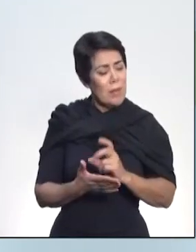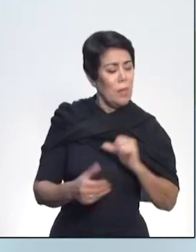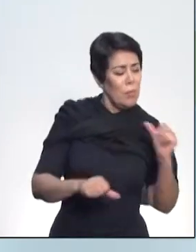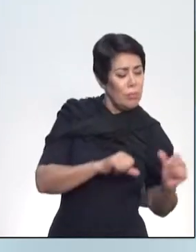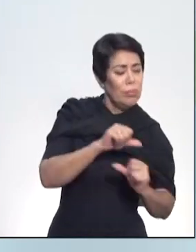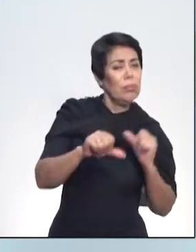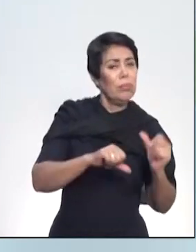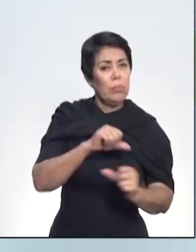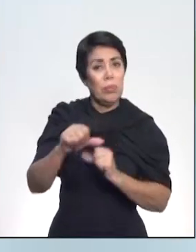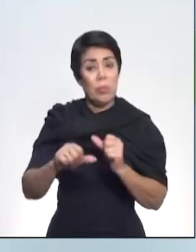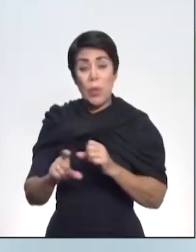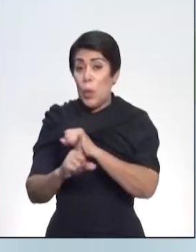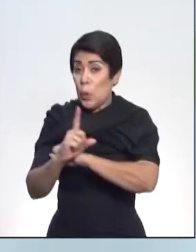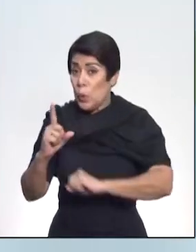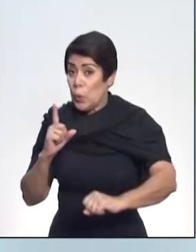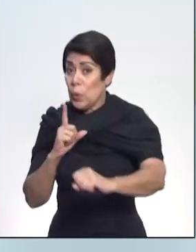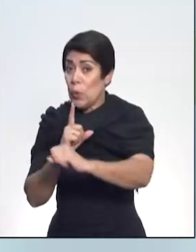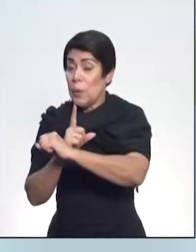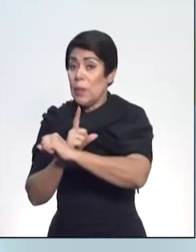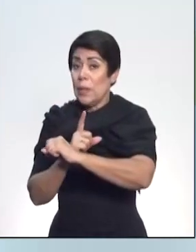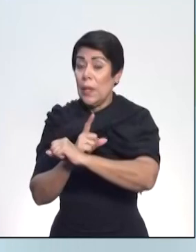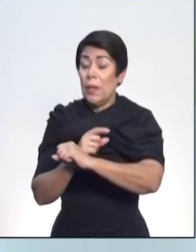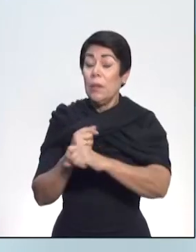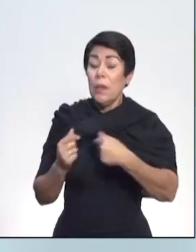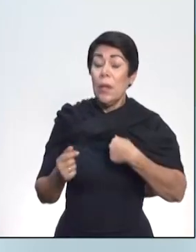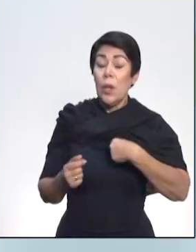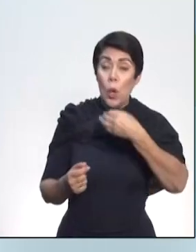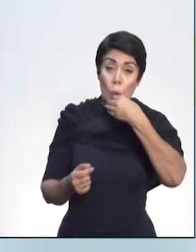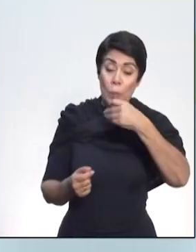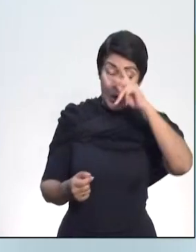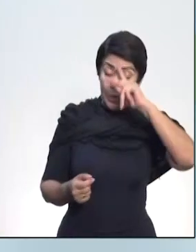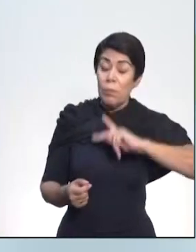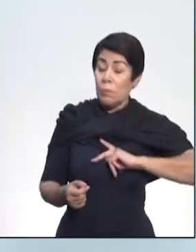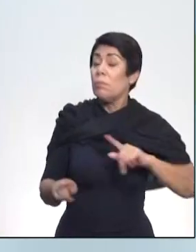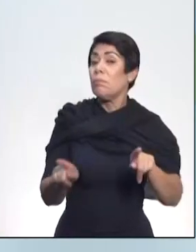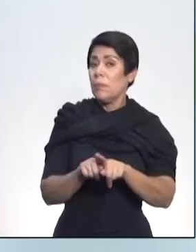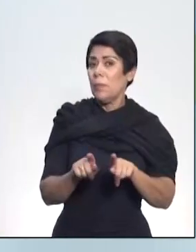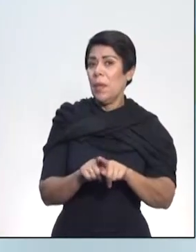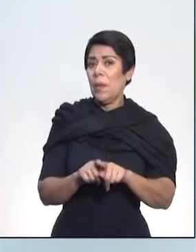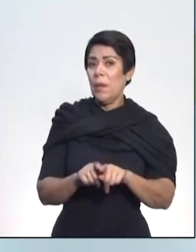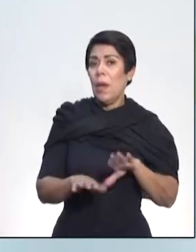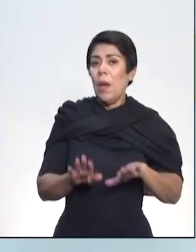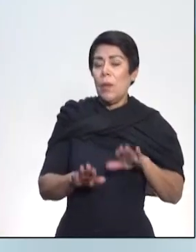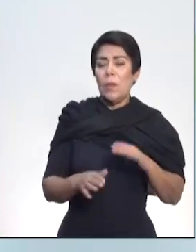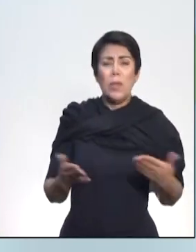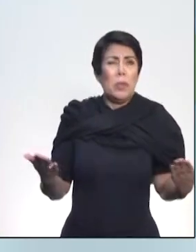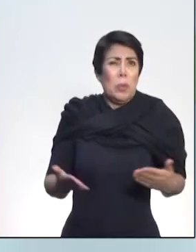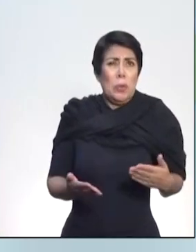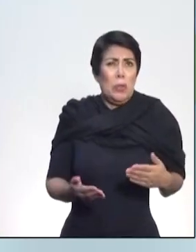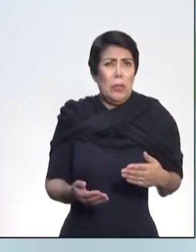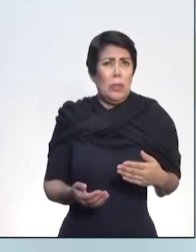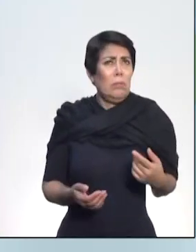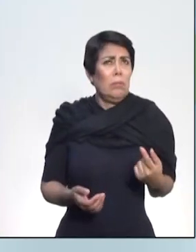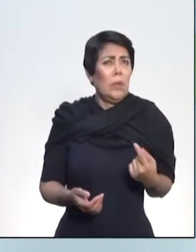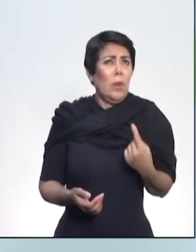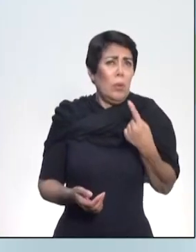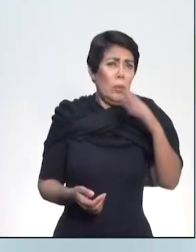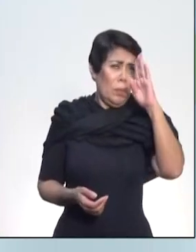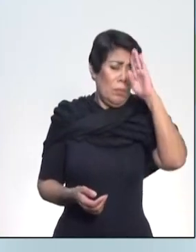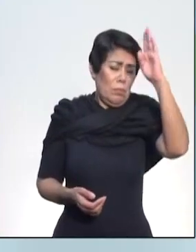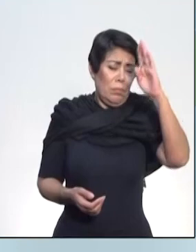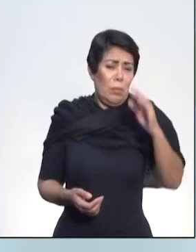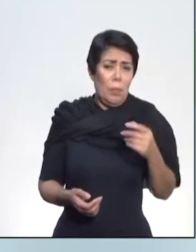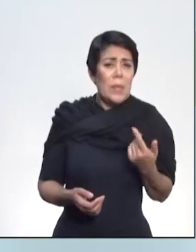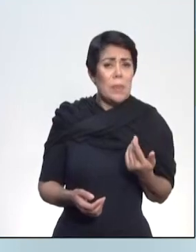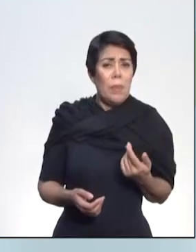só na sociedade, mas eu também posso mudar. Então, aquilo que eu considero prioridade, pode ser que daqui 10 anos ou